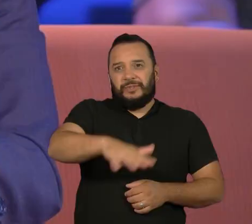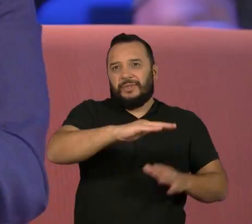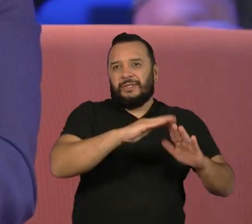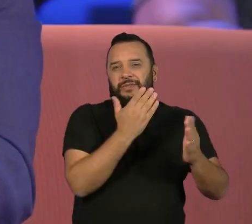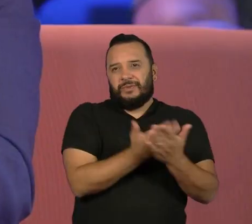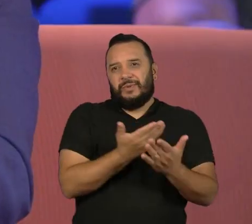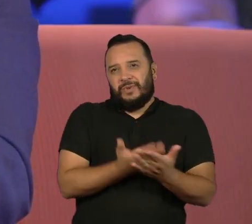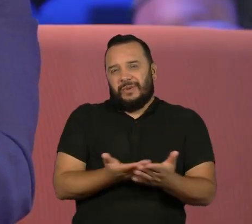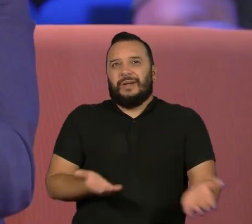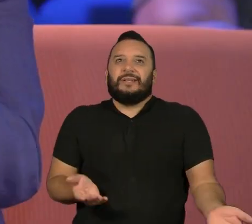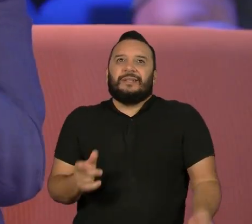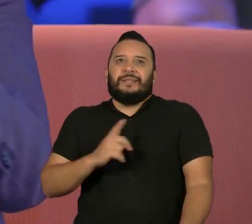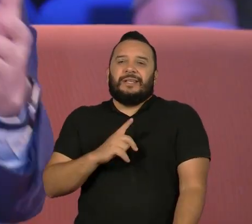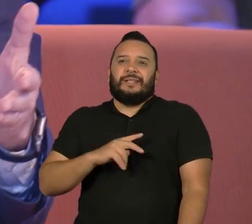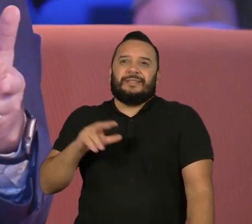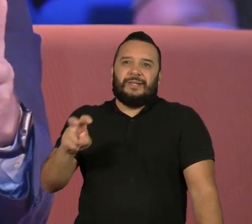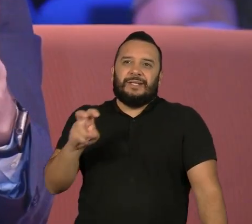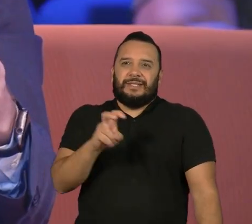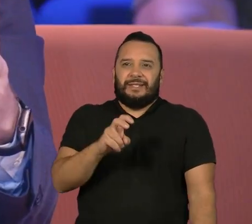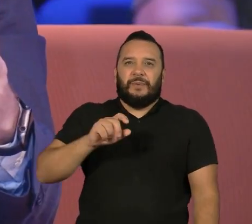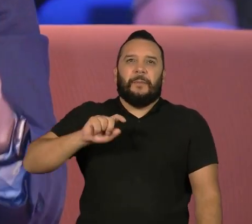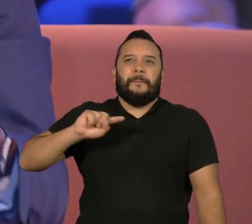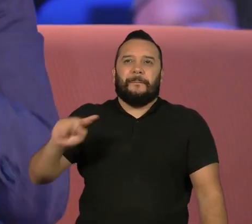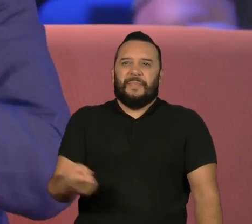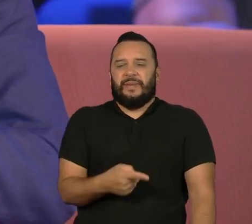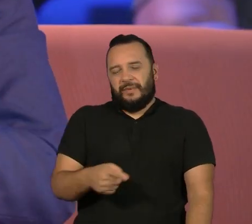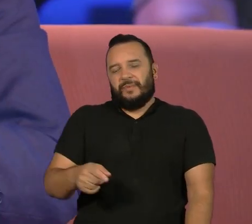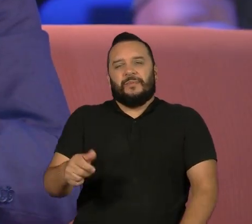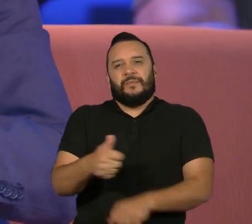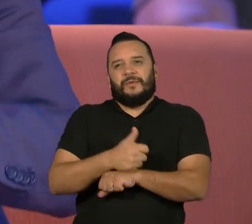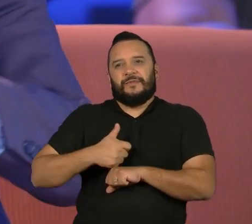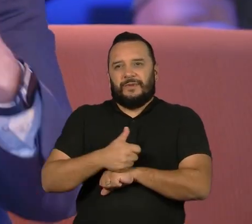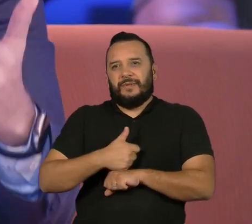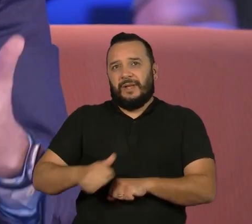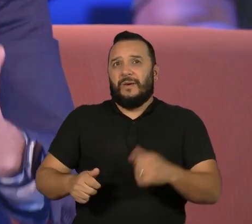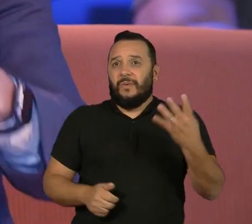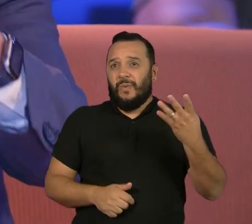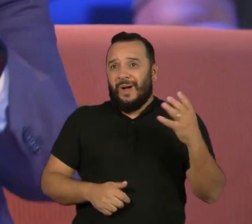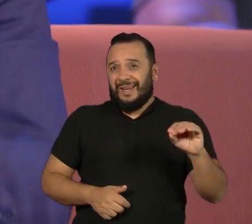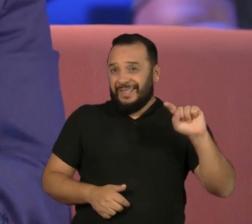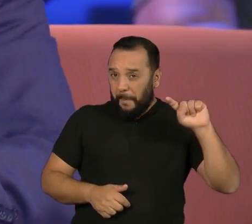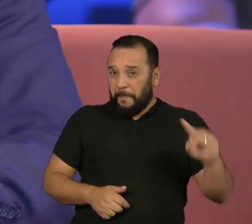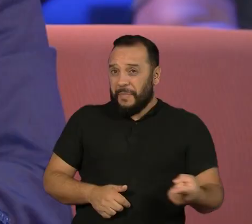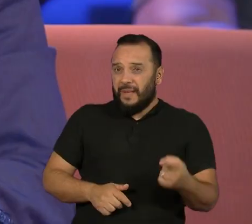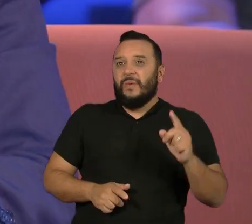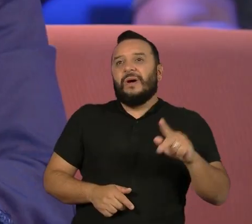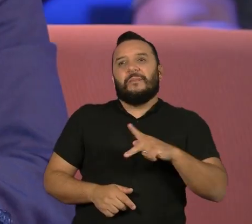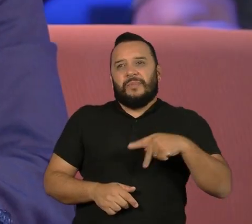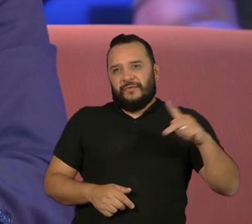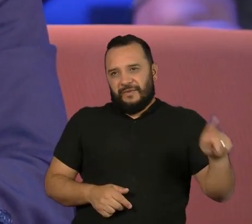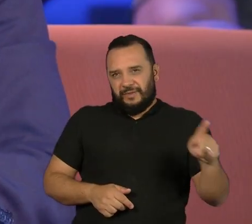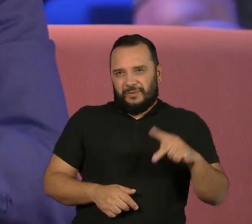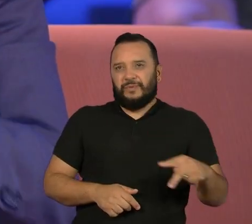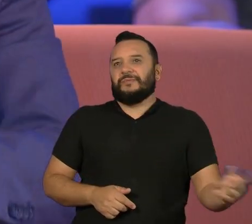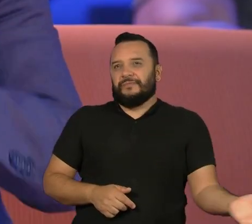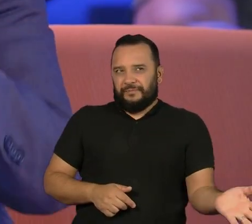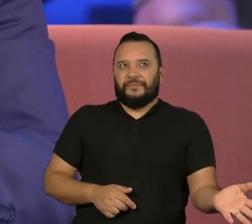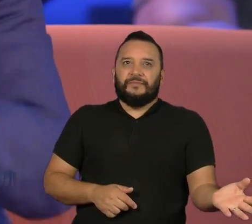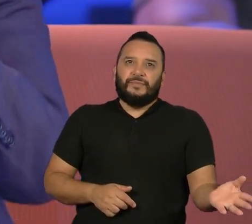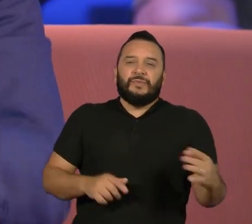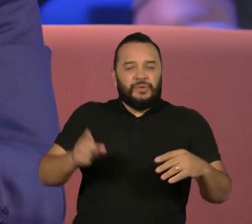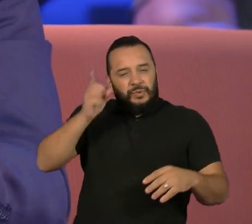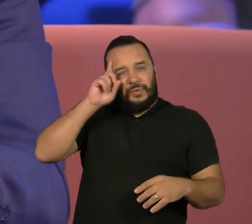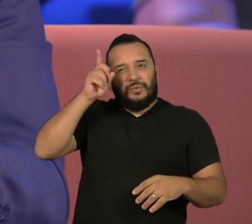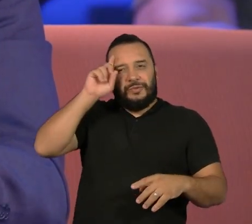rede, nós temos 55 mil profissionais, dos quais mais de 40 mil são professores e que todos os